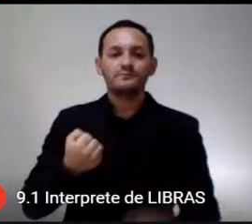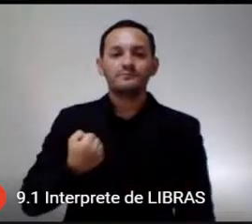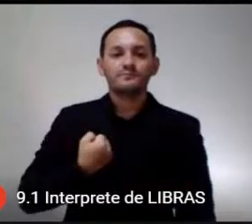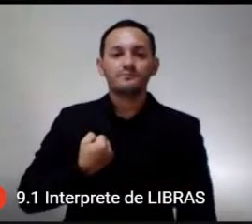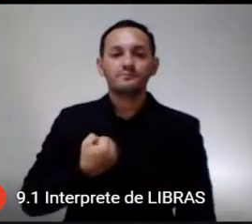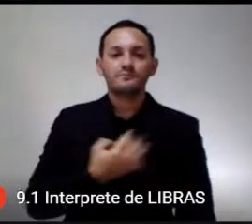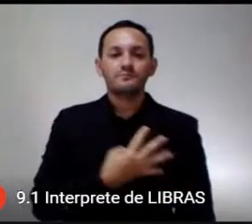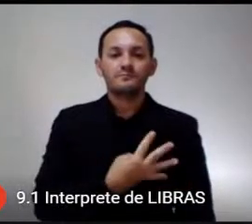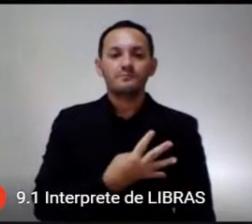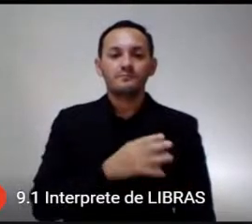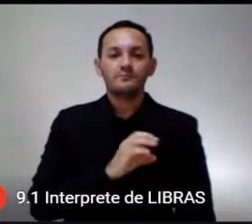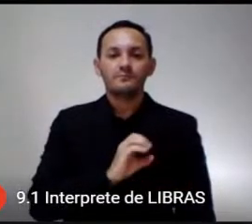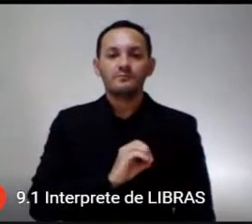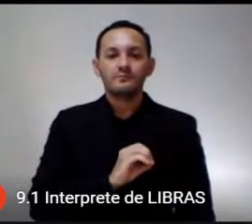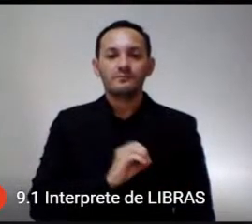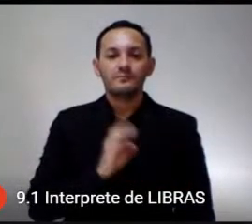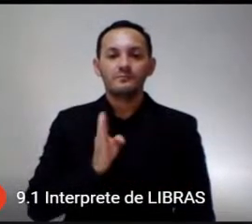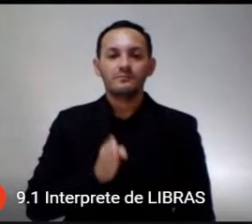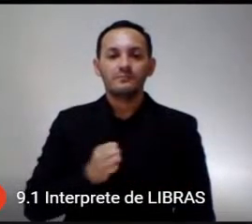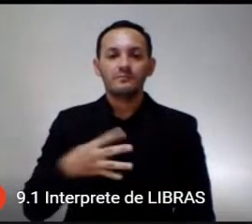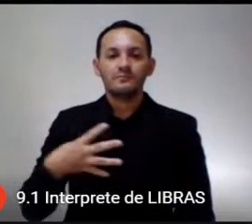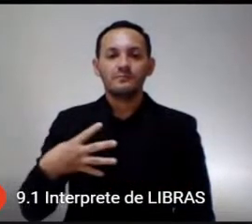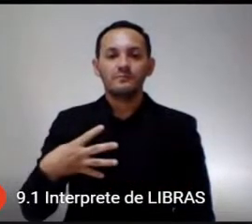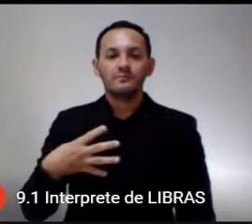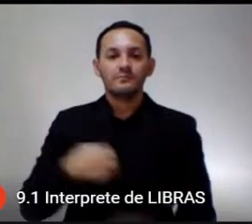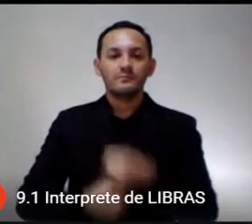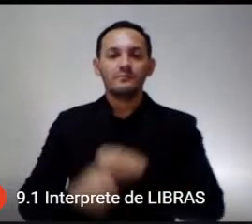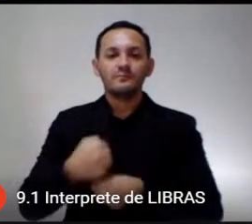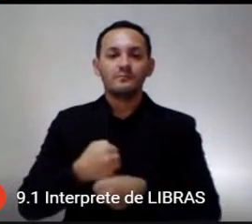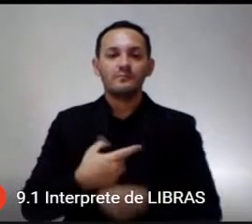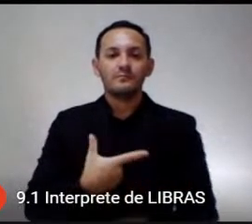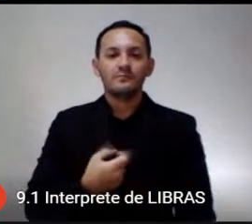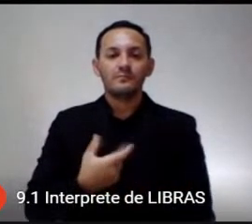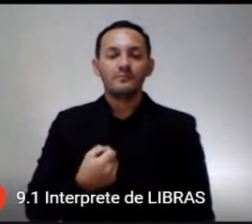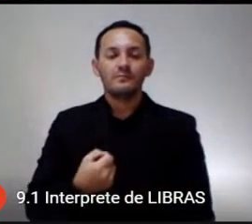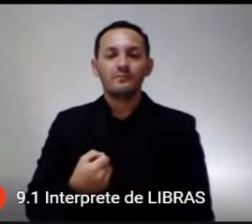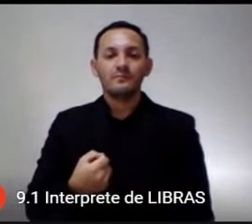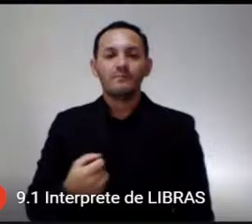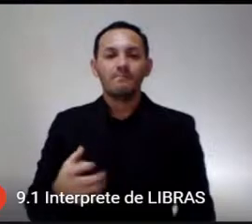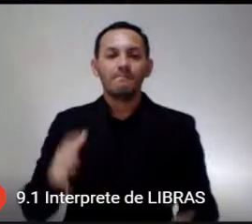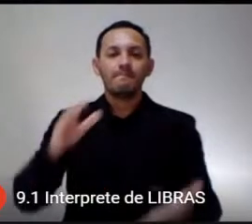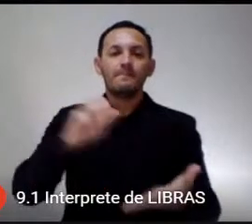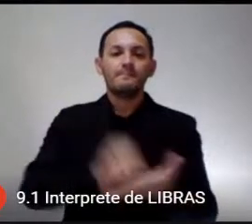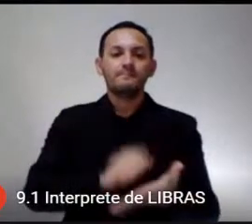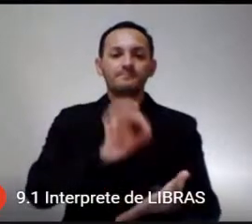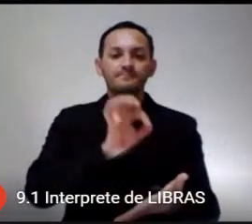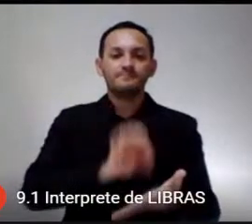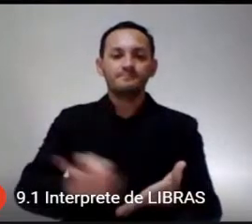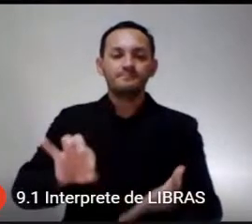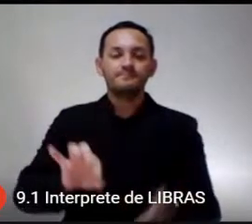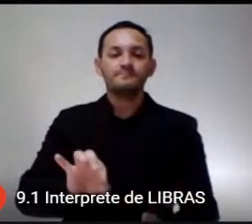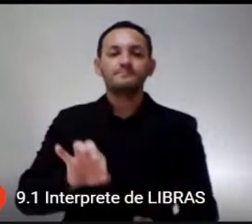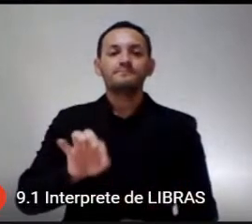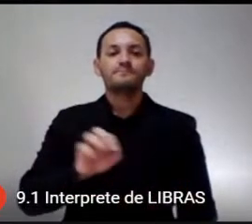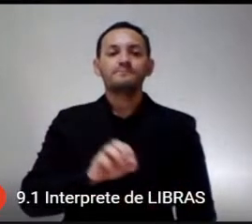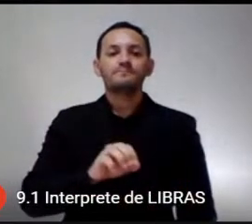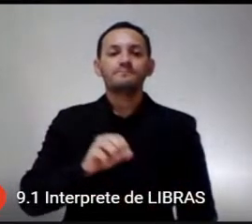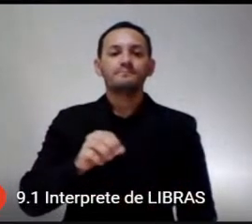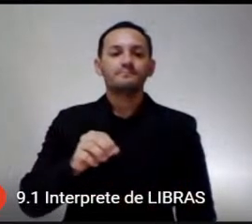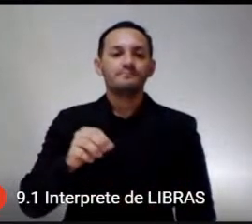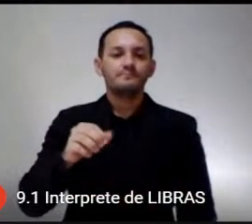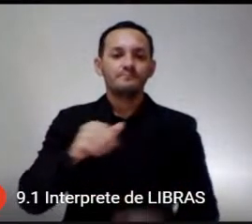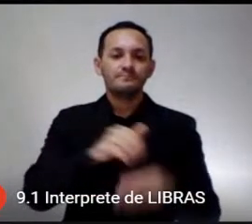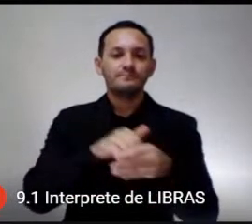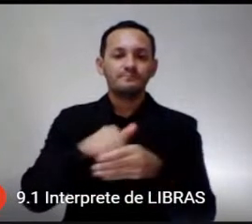40, dígito 4, 2020, alistamento eleitoral do domicílio eleitoral. A relatoria da doutora Ângela